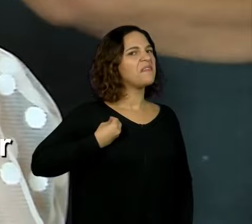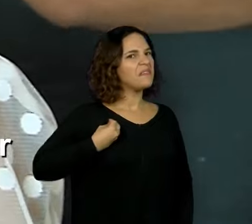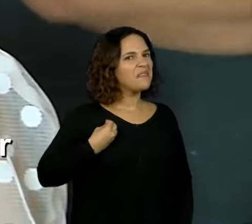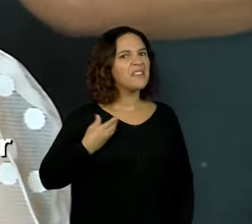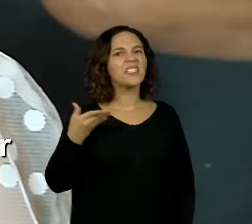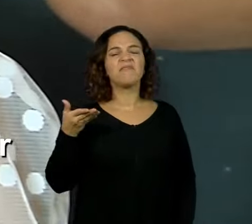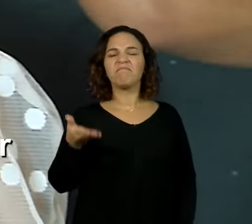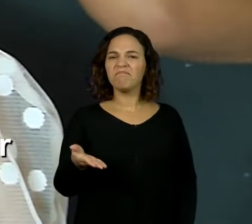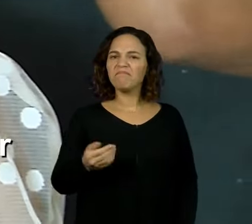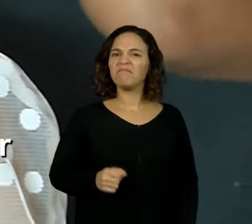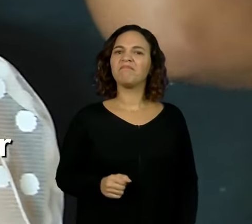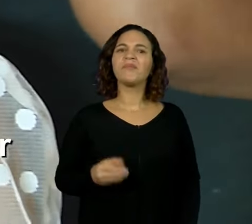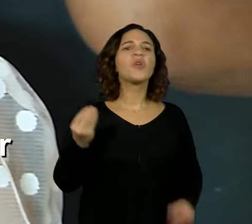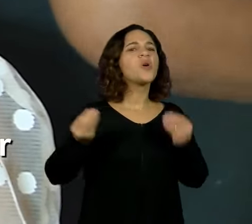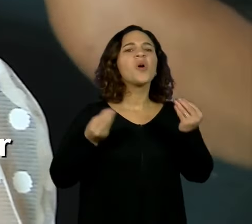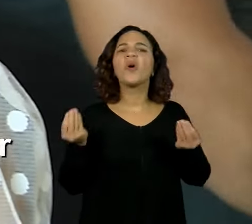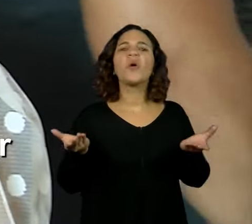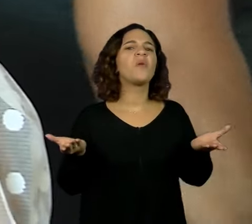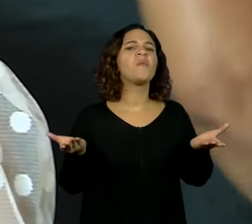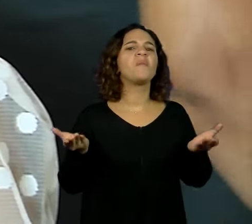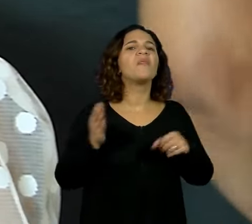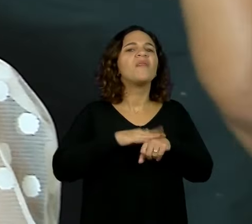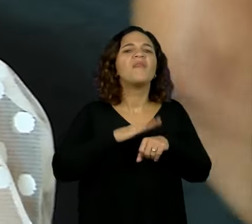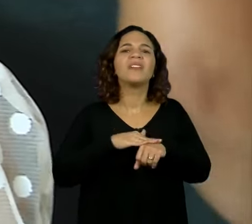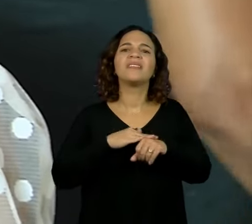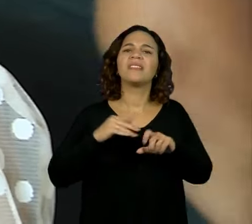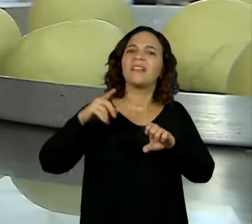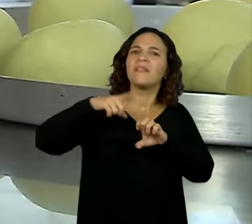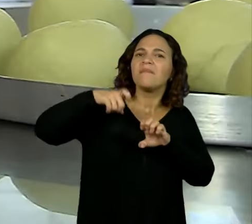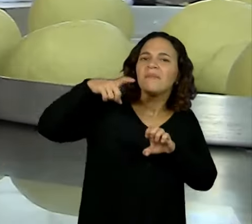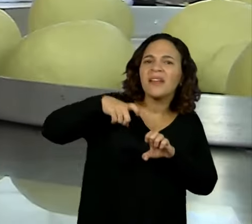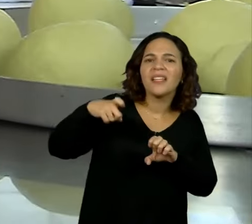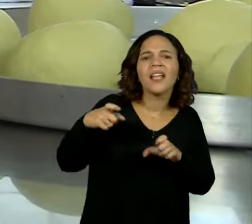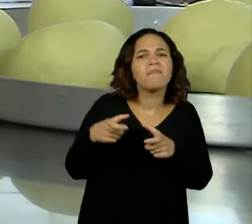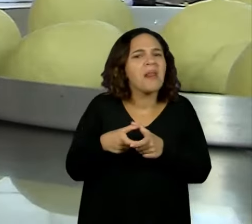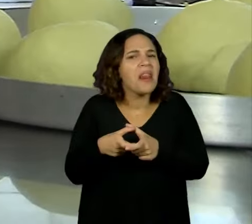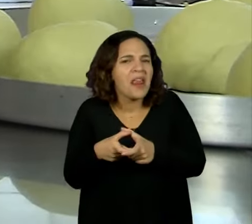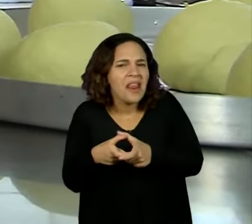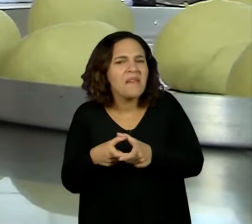que você faz para mais para lá quando você aprender um pequeno negócio.